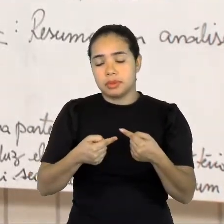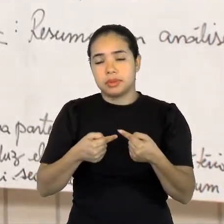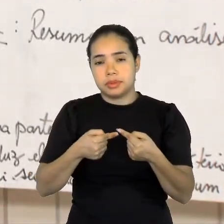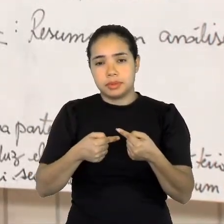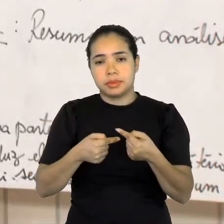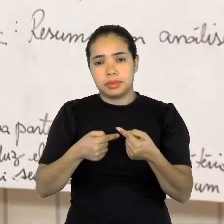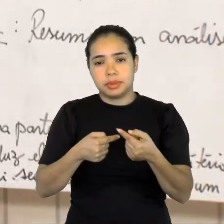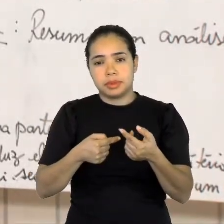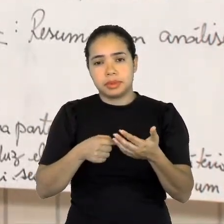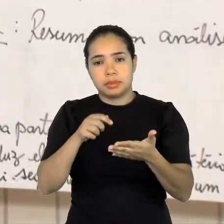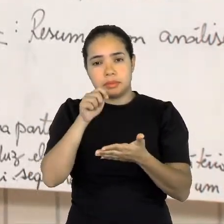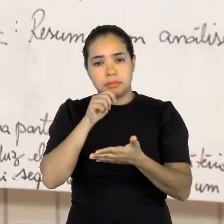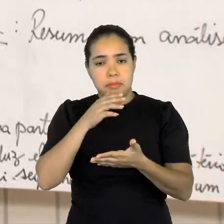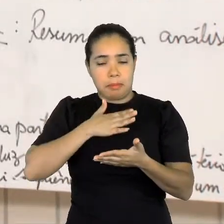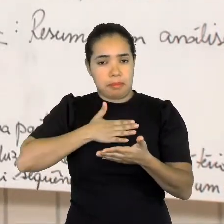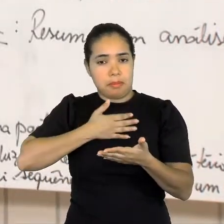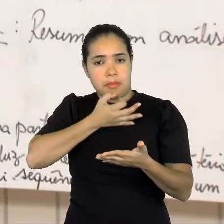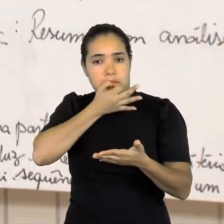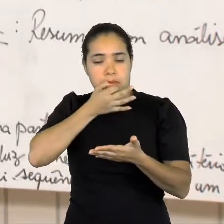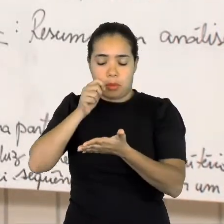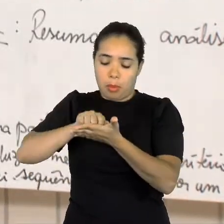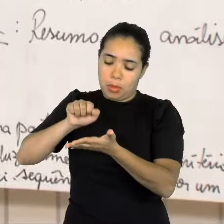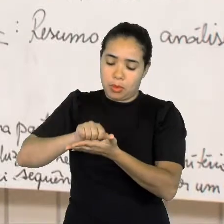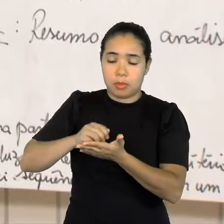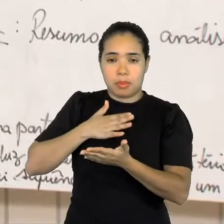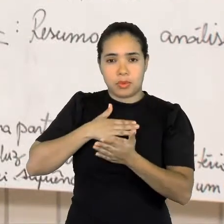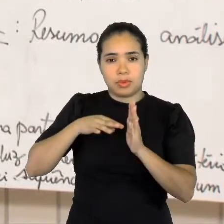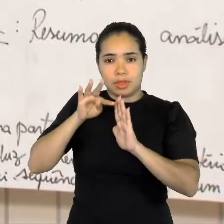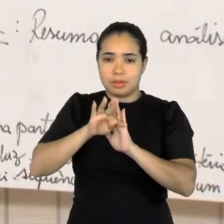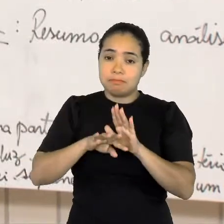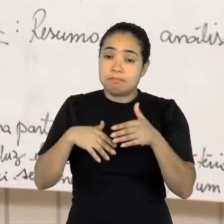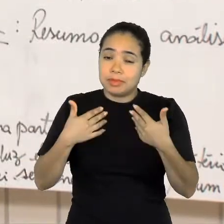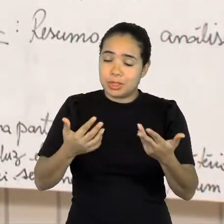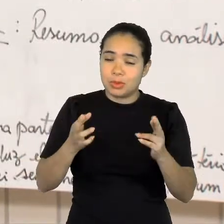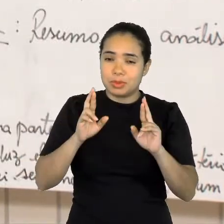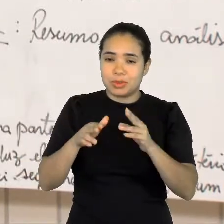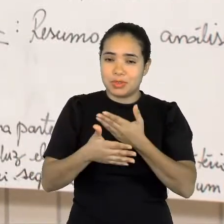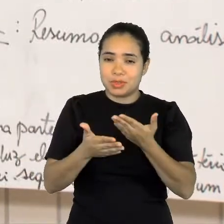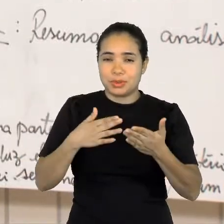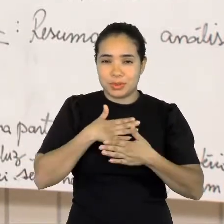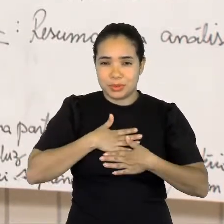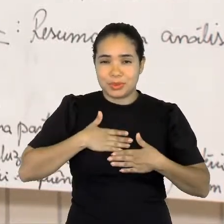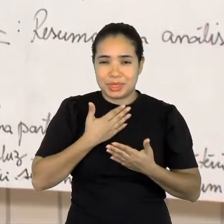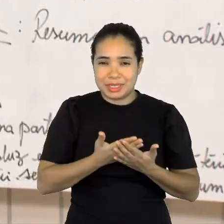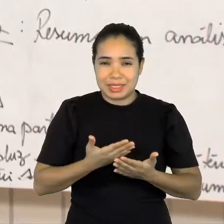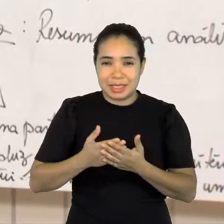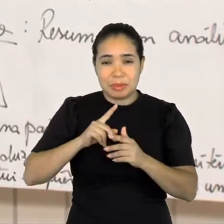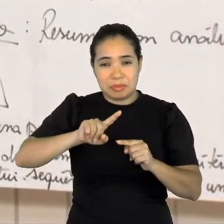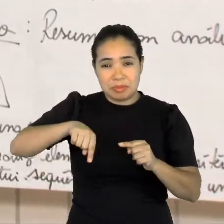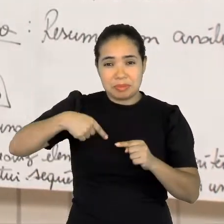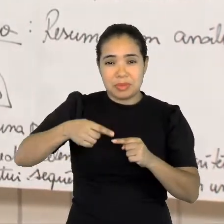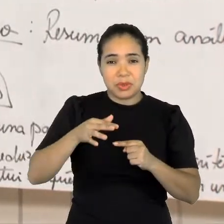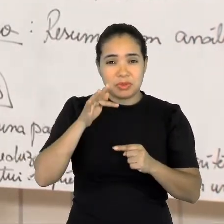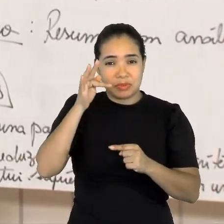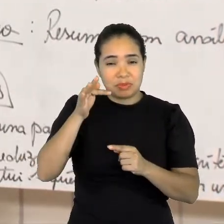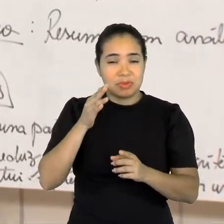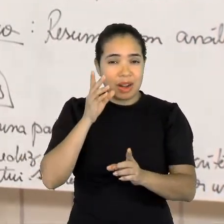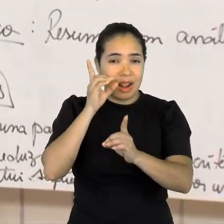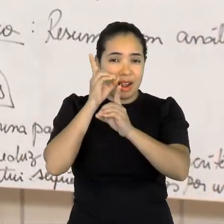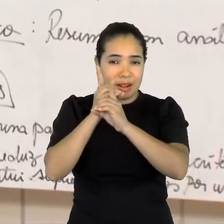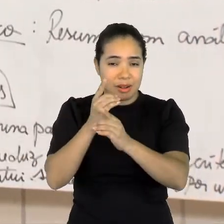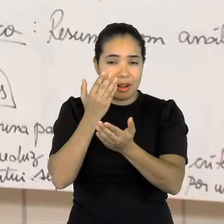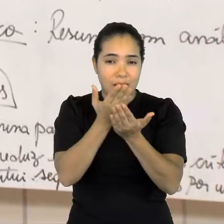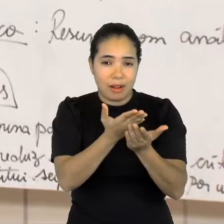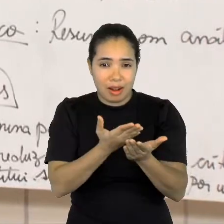meu texto. Então é isso, alunos, eu espero que vocês tenham gostado da aula. Próximo bloco eu já vou